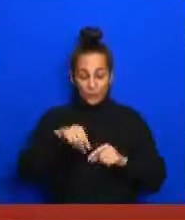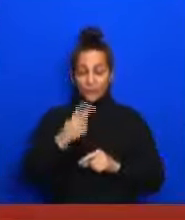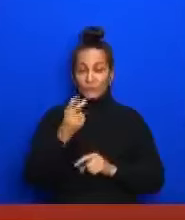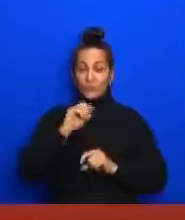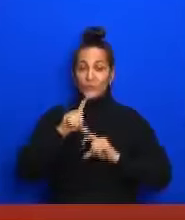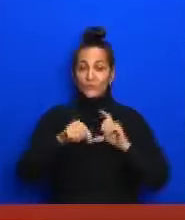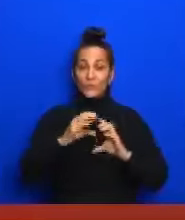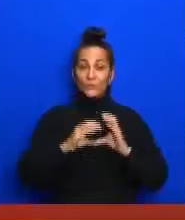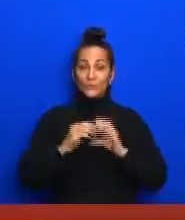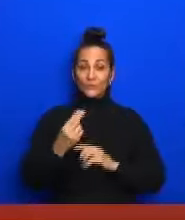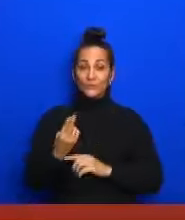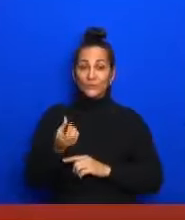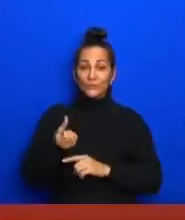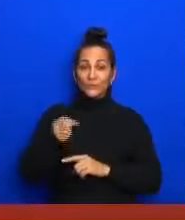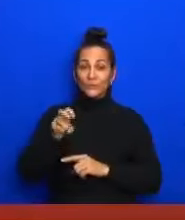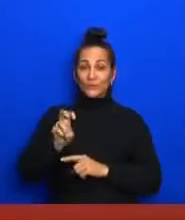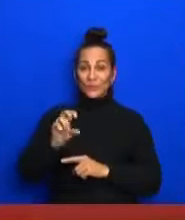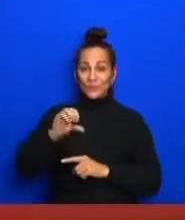sorteados no concurso